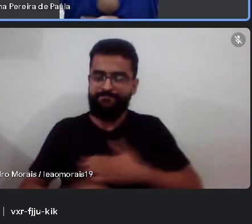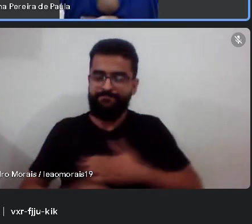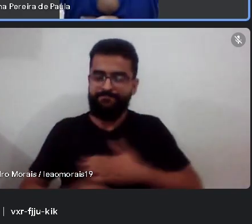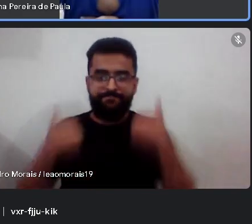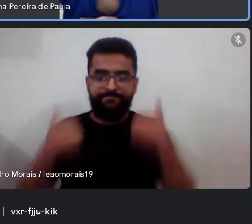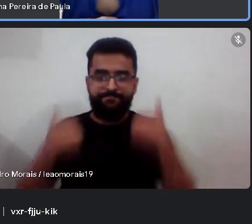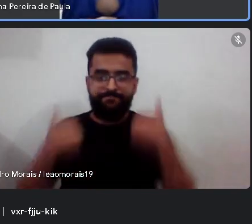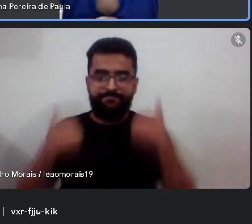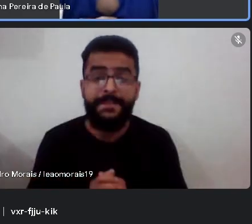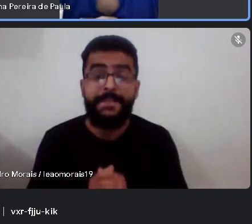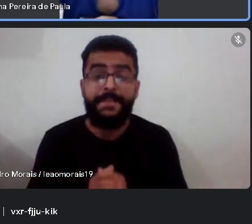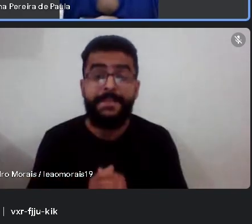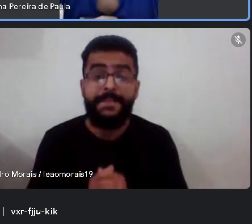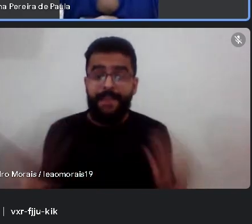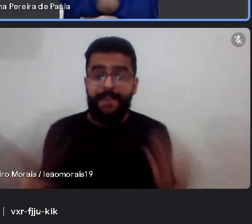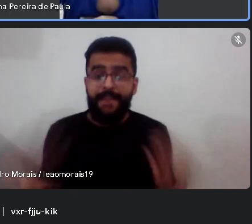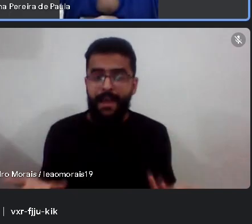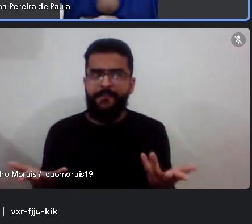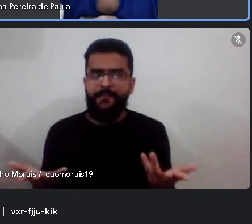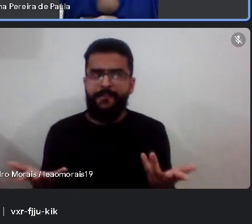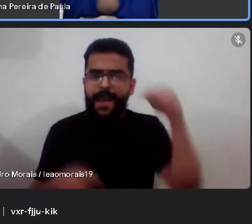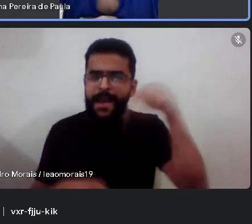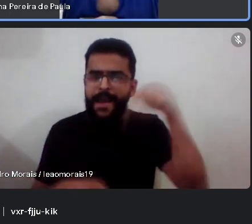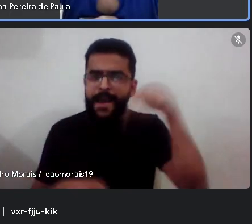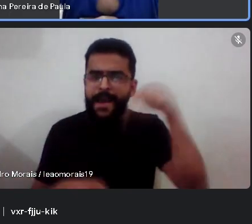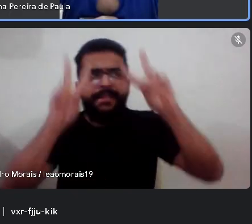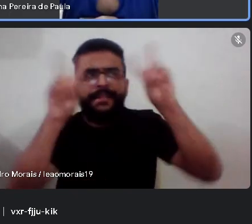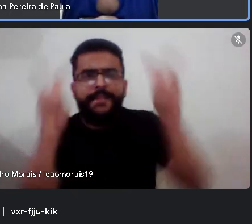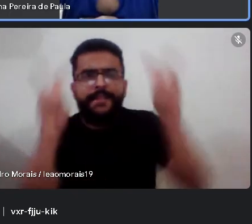com vocês, isso me deixa muito feliz.